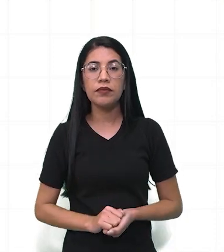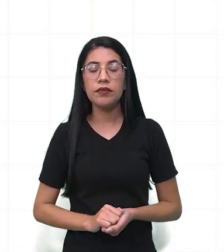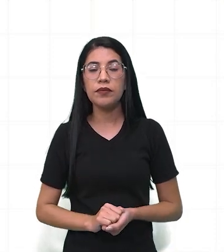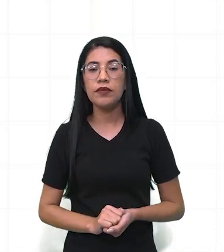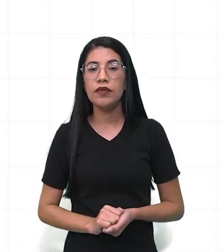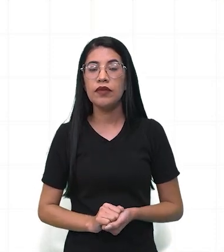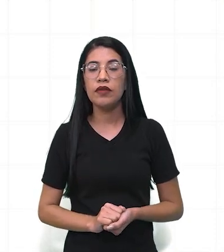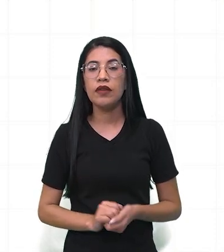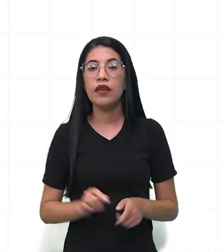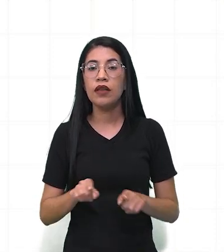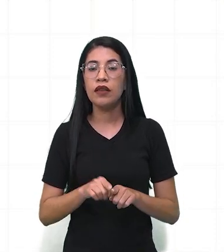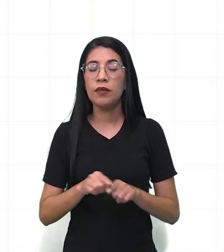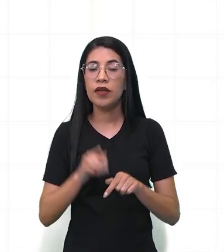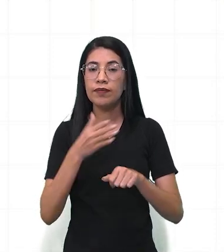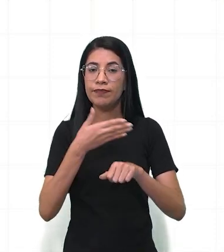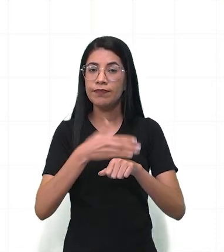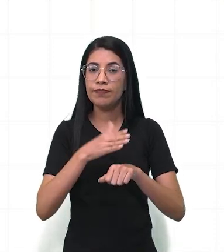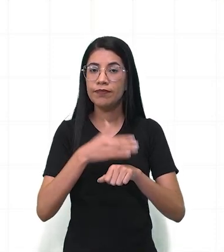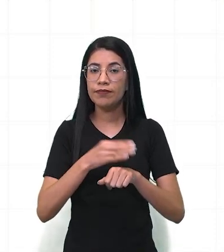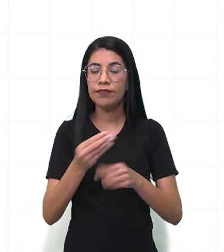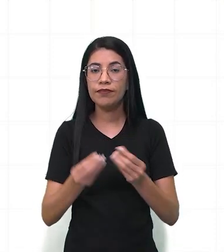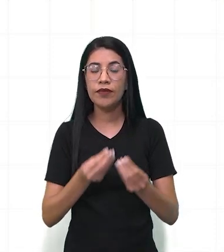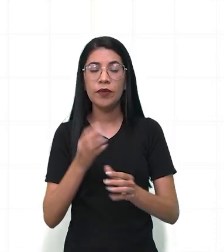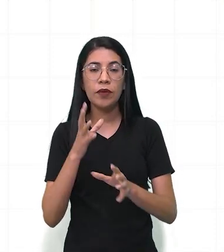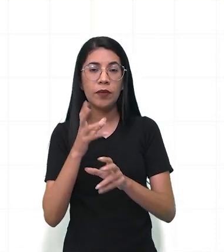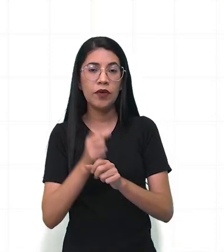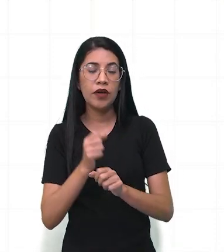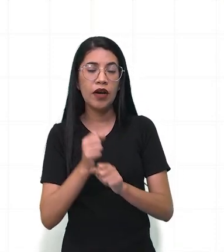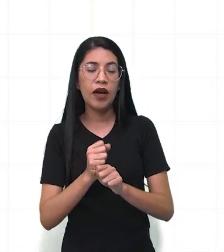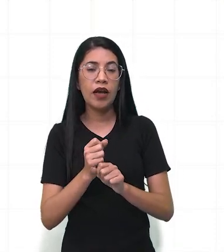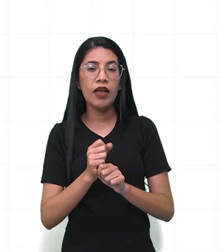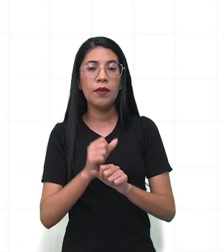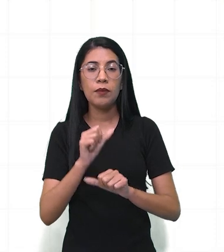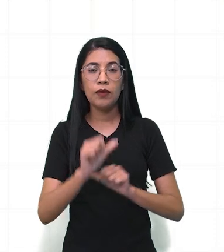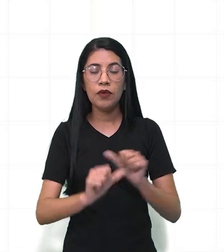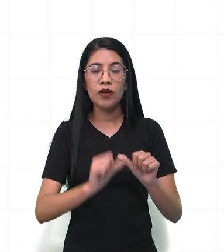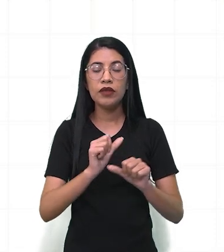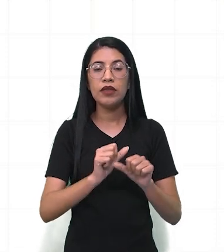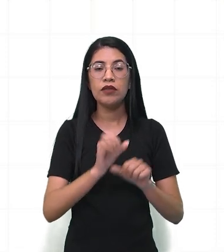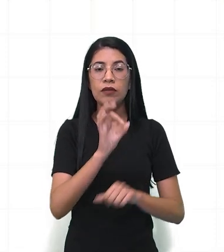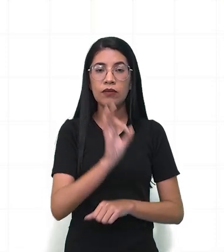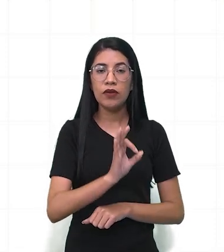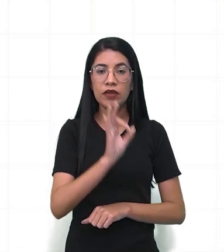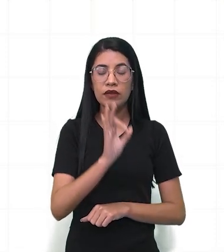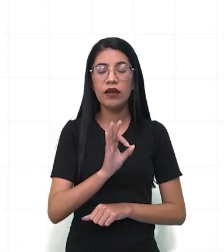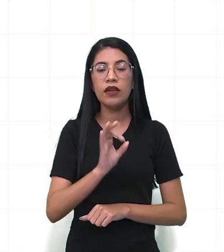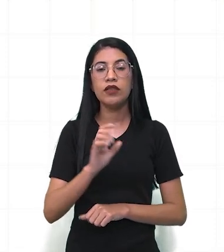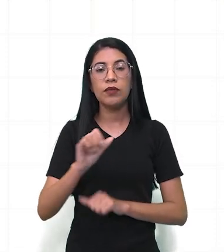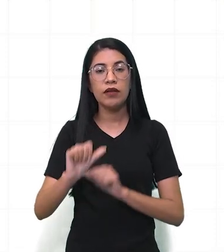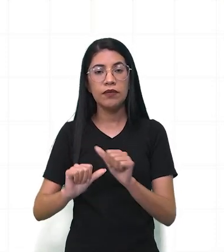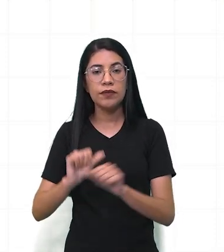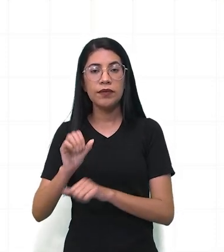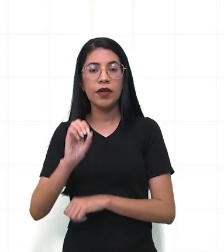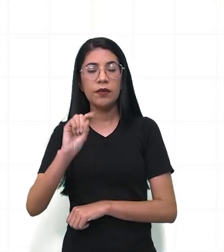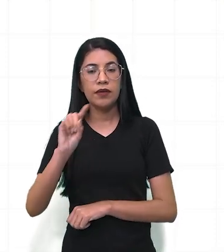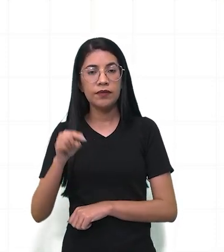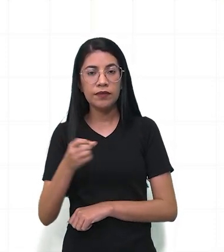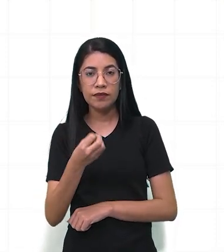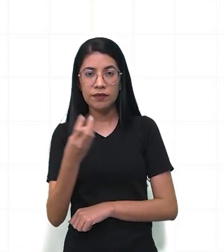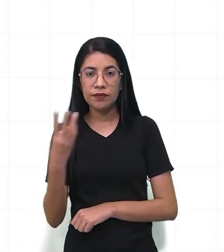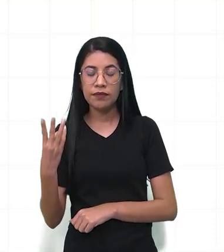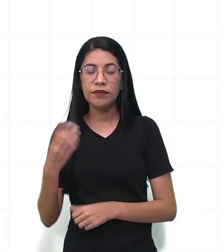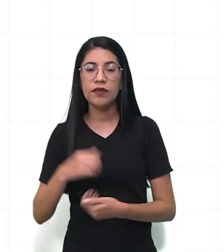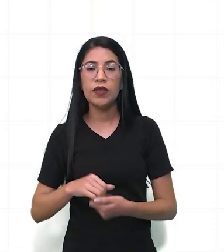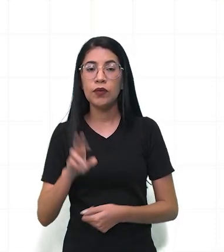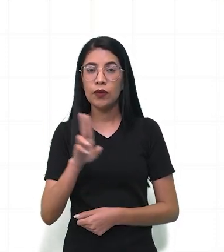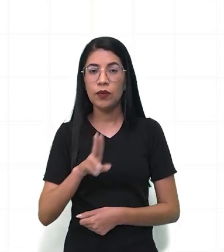resolver transformando a porcentagem em número decimal, tá? Observe então, usei a regra de 3, já sei que o valor